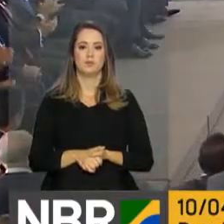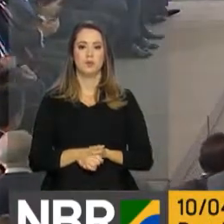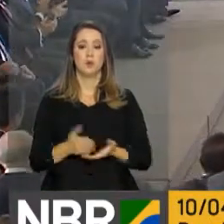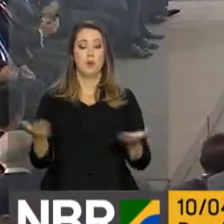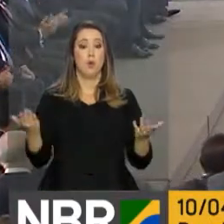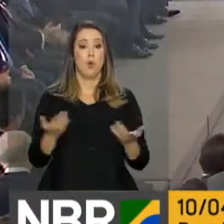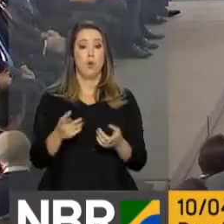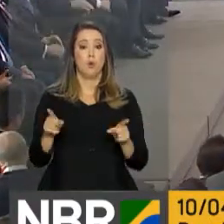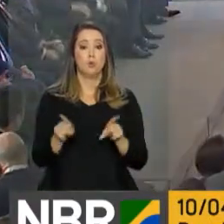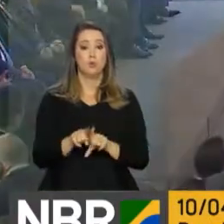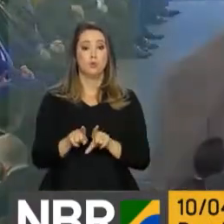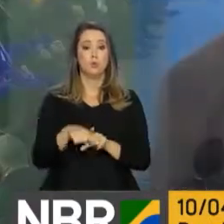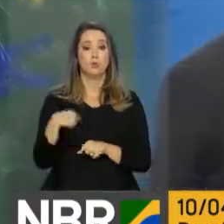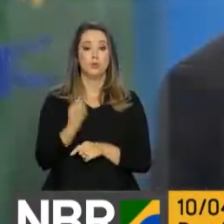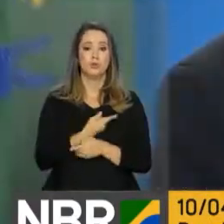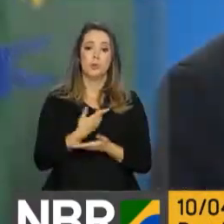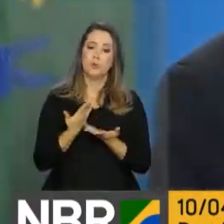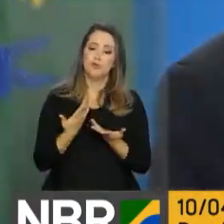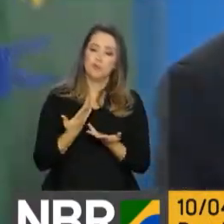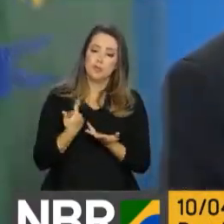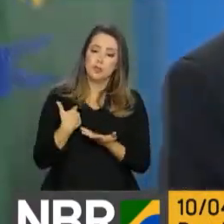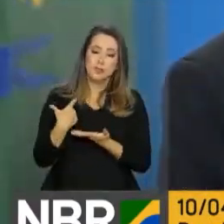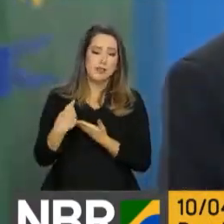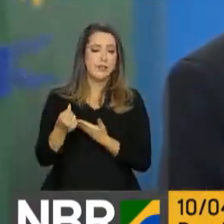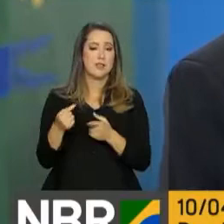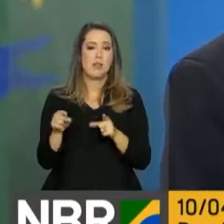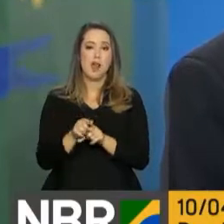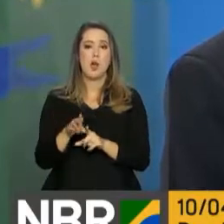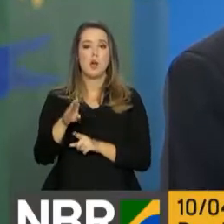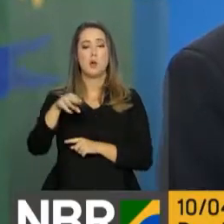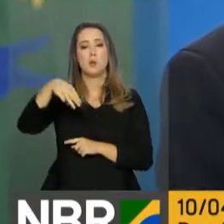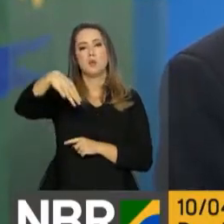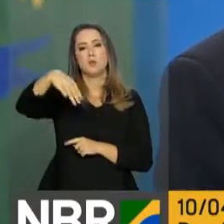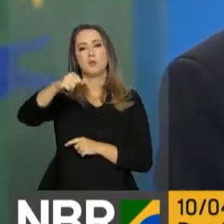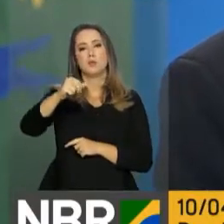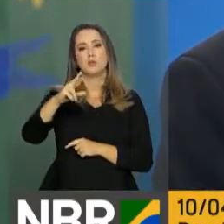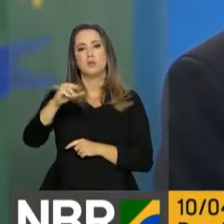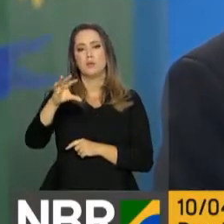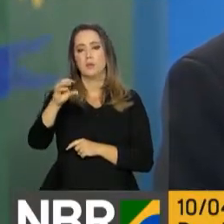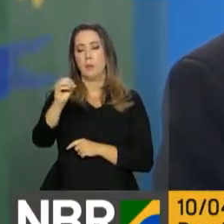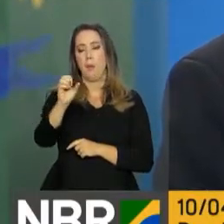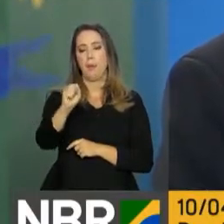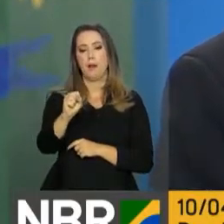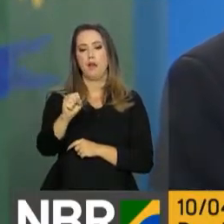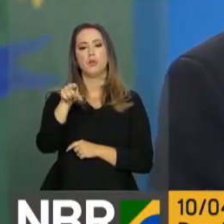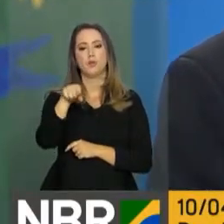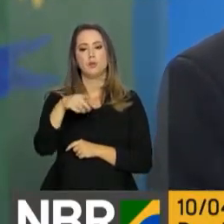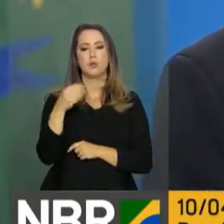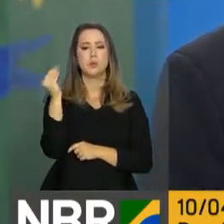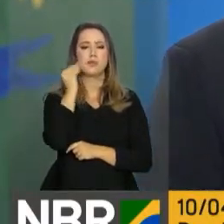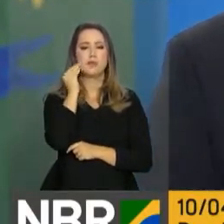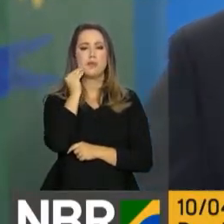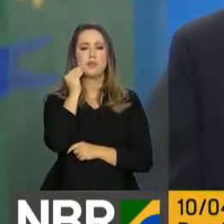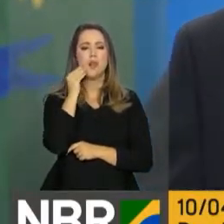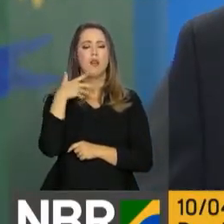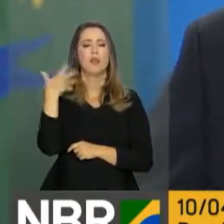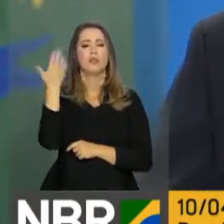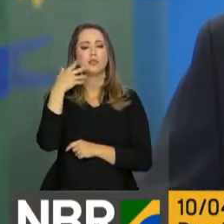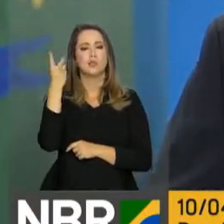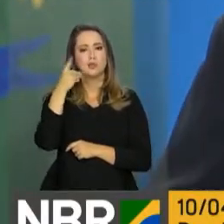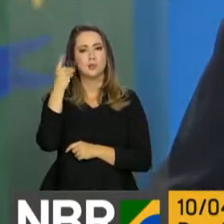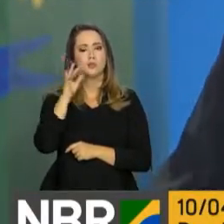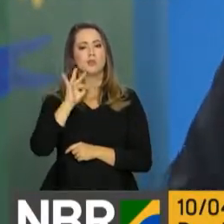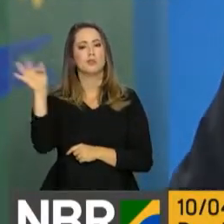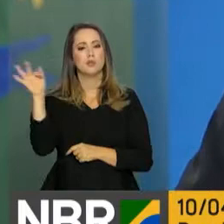Hoje também nos despedimos do Marcos Beltrão. Com sua experiência parlamentar, sua trajetória de